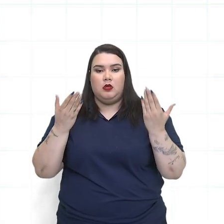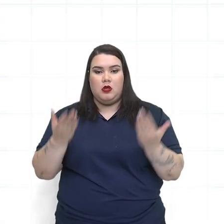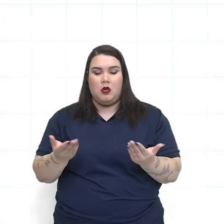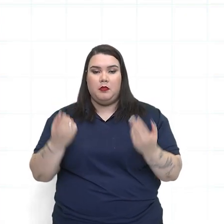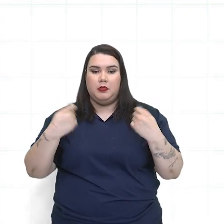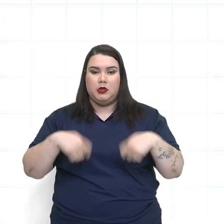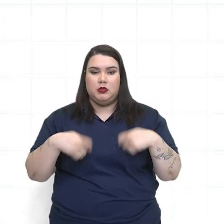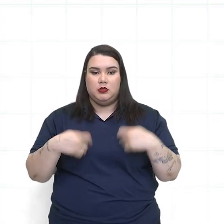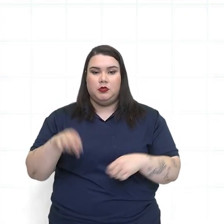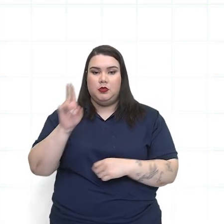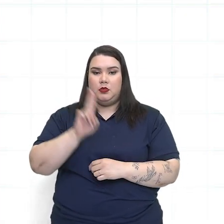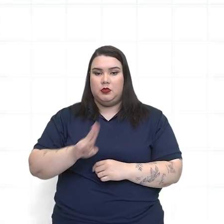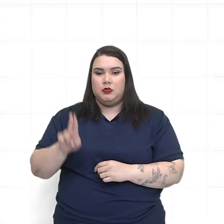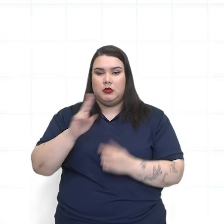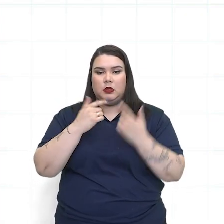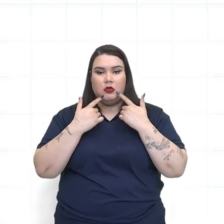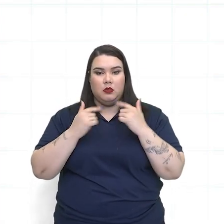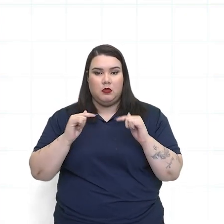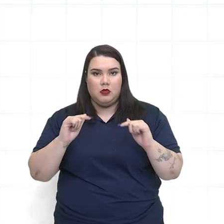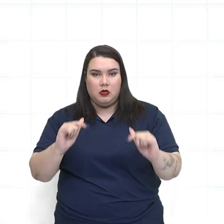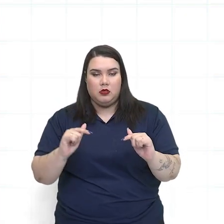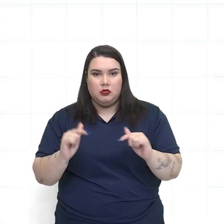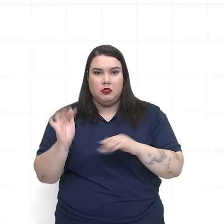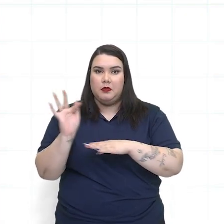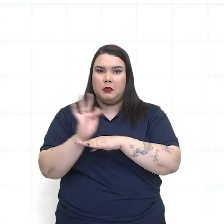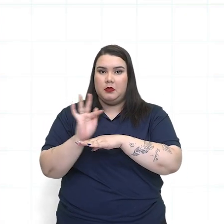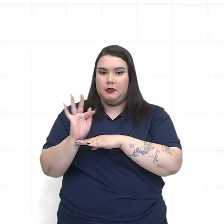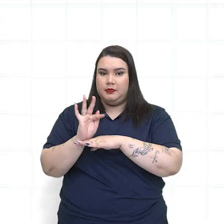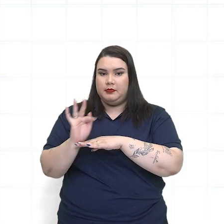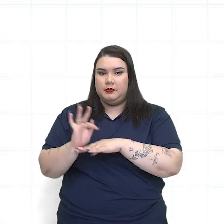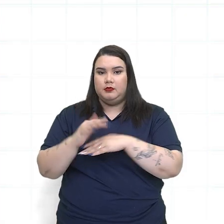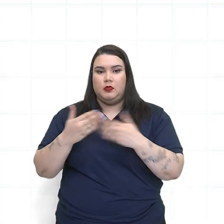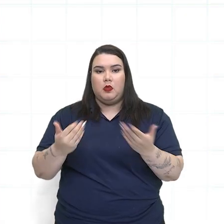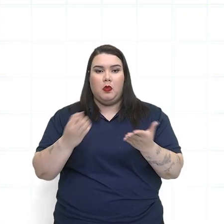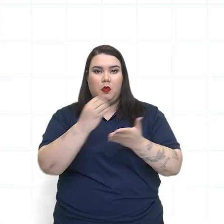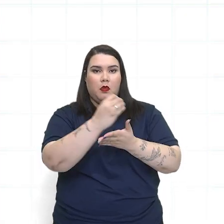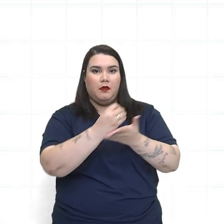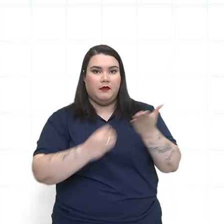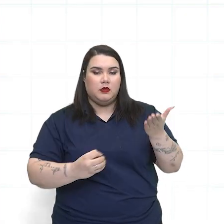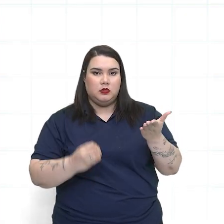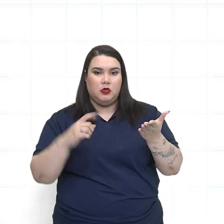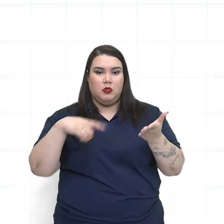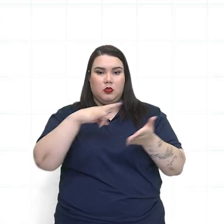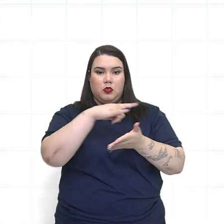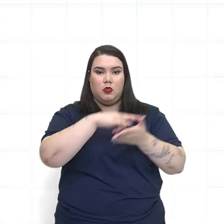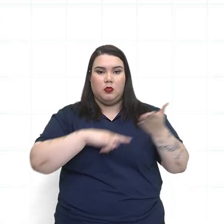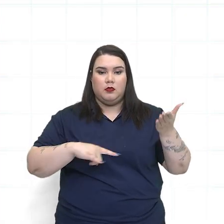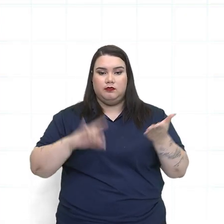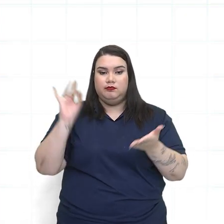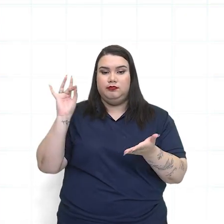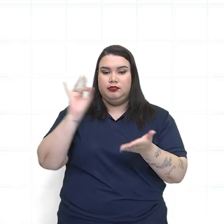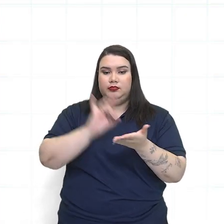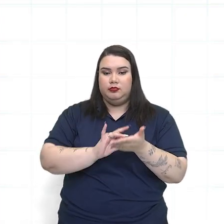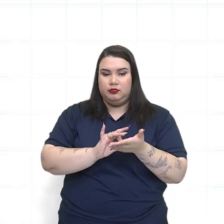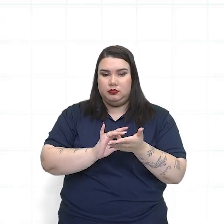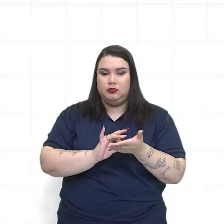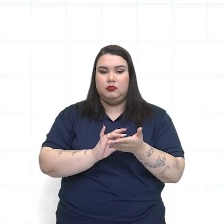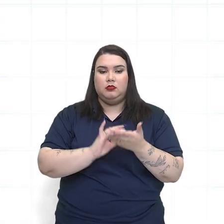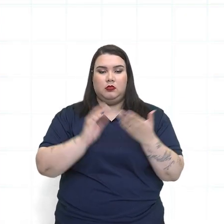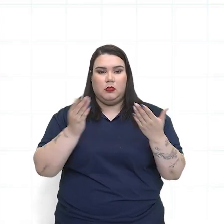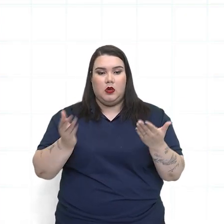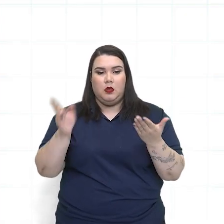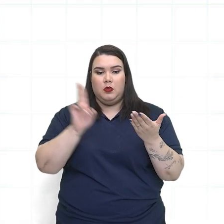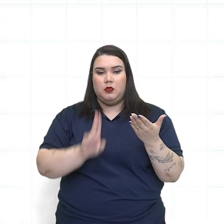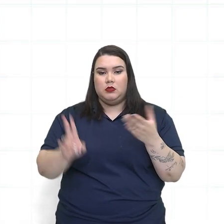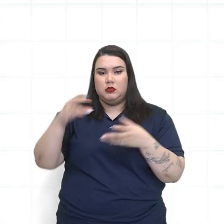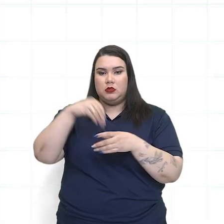precisamos o quê? Utilizar a linguagem formal. Então, aqui é um ofício, é um documento oficial, né, que se usa